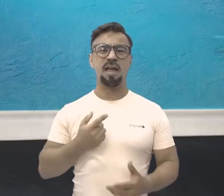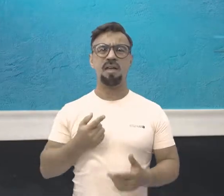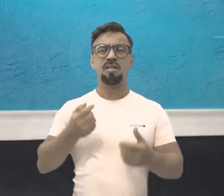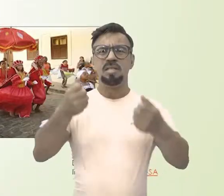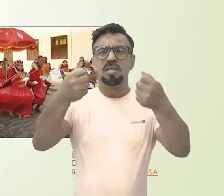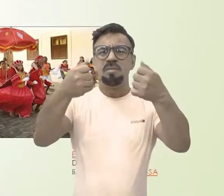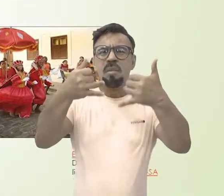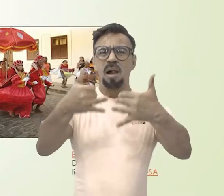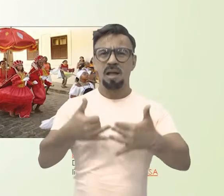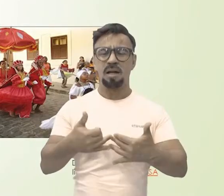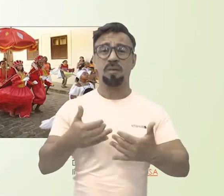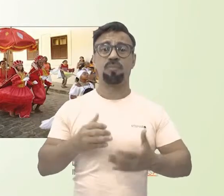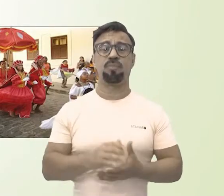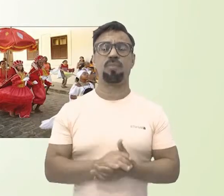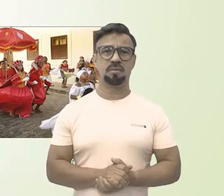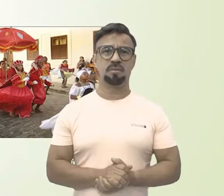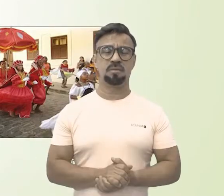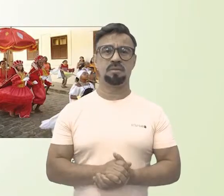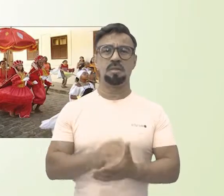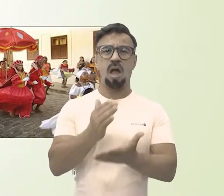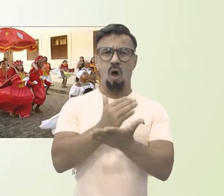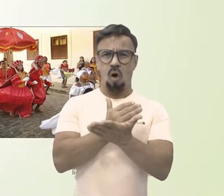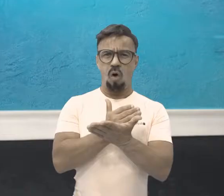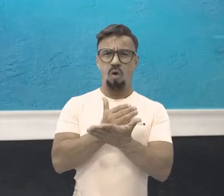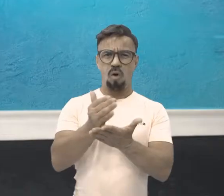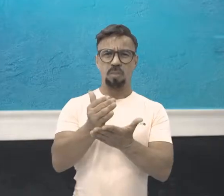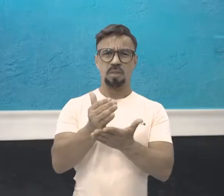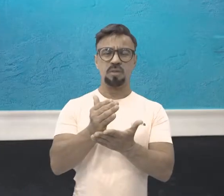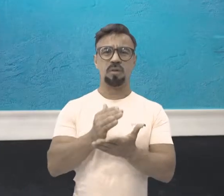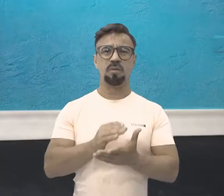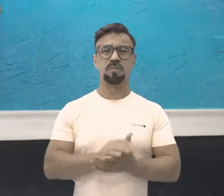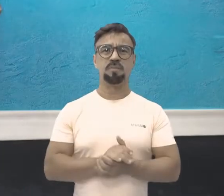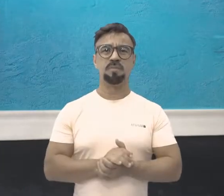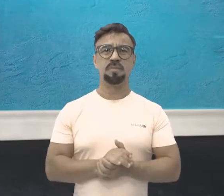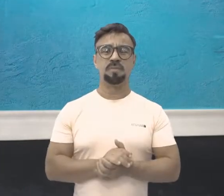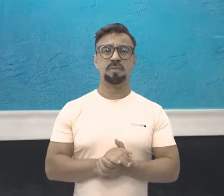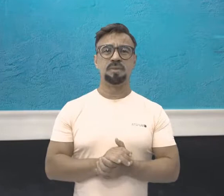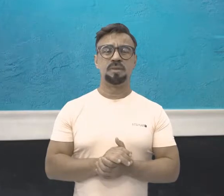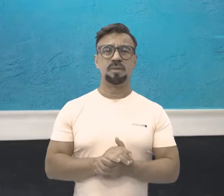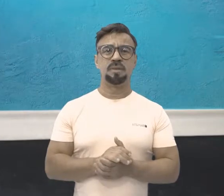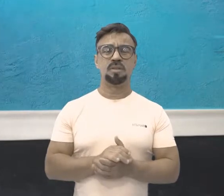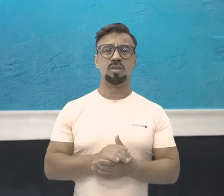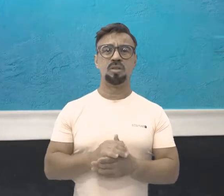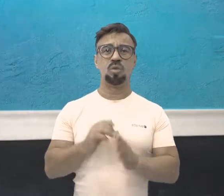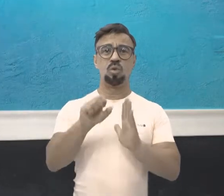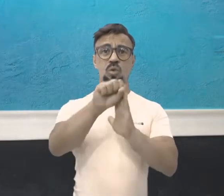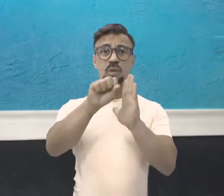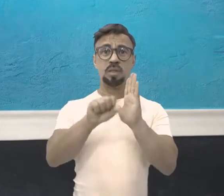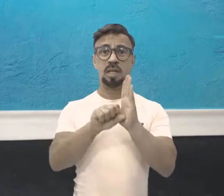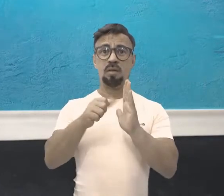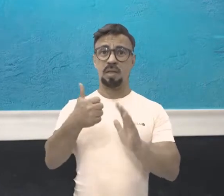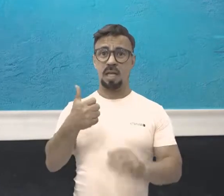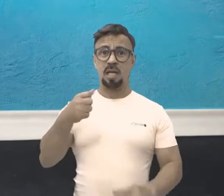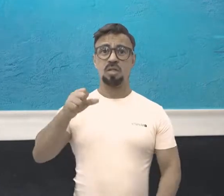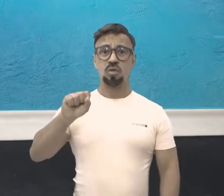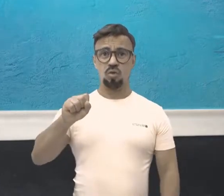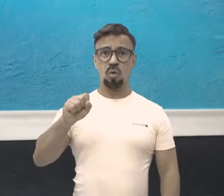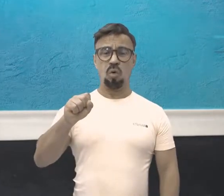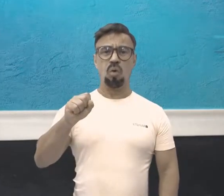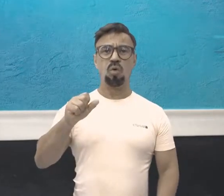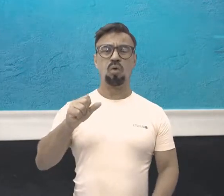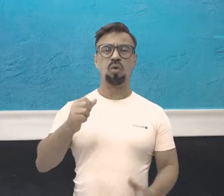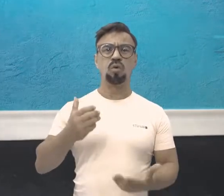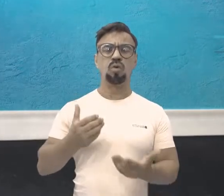dela. Seu surgimento se deu no século XVIII. Com